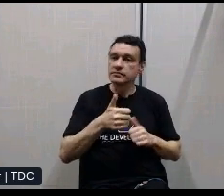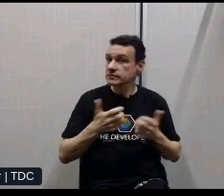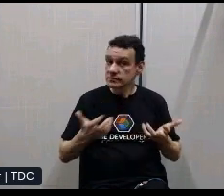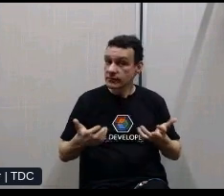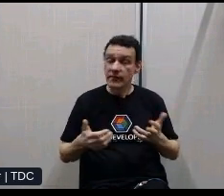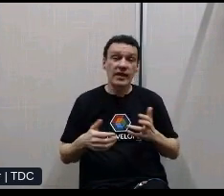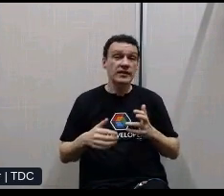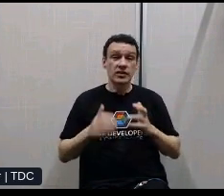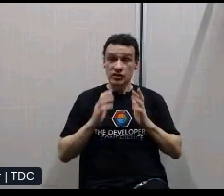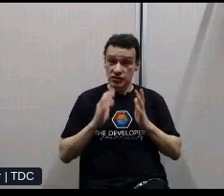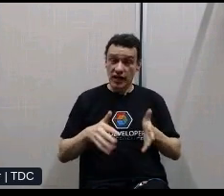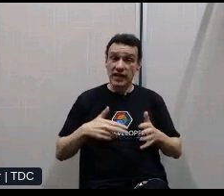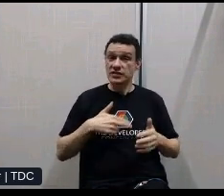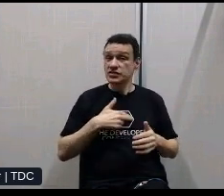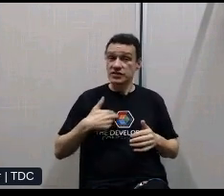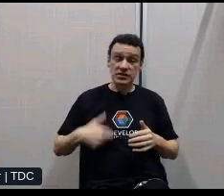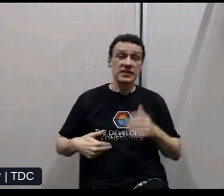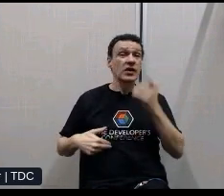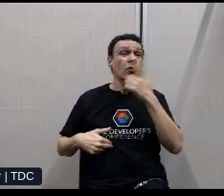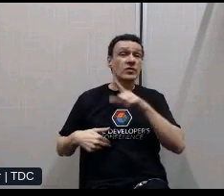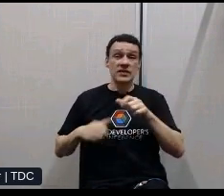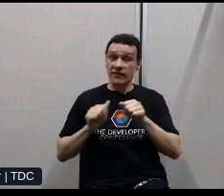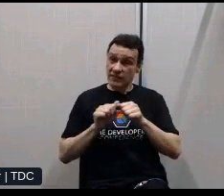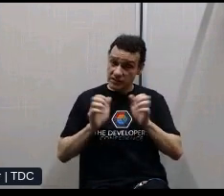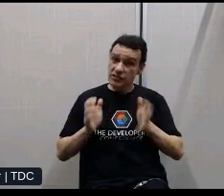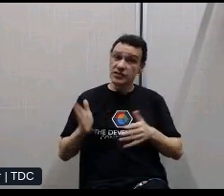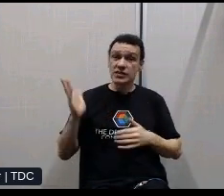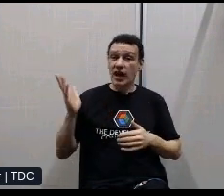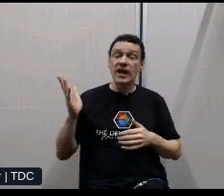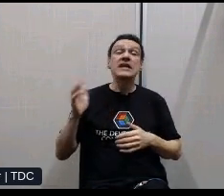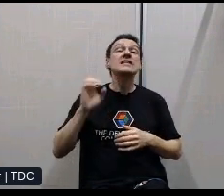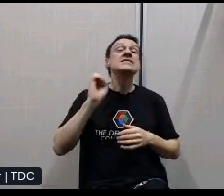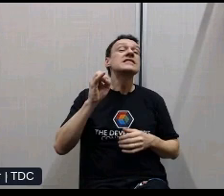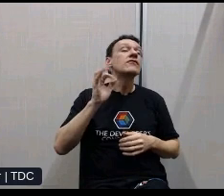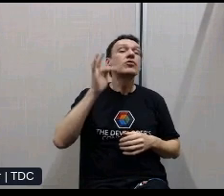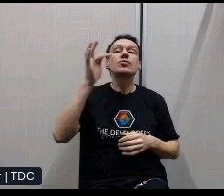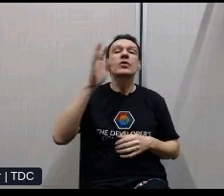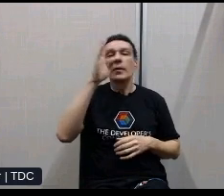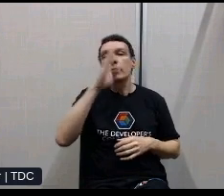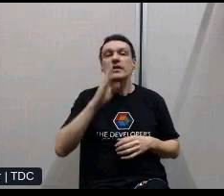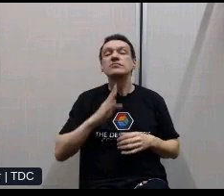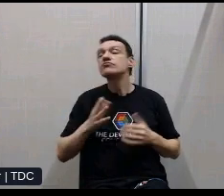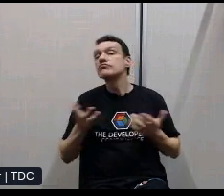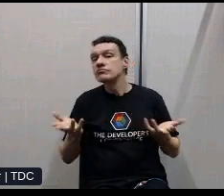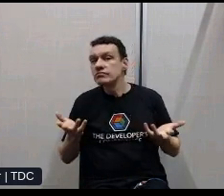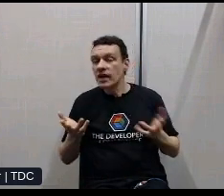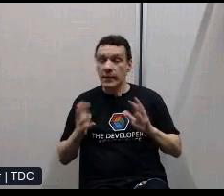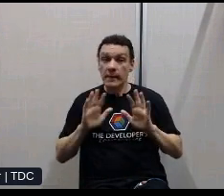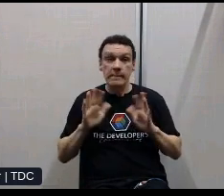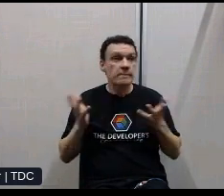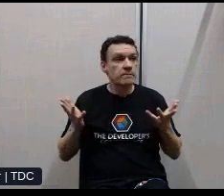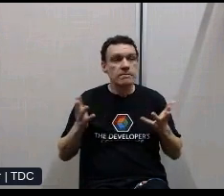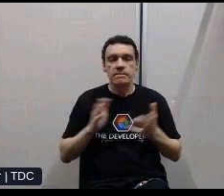estudando, trazendo isso. Imagine chegar para o Brasil, né? Como uma pessoa que